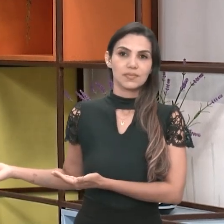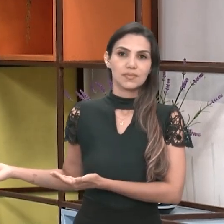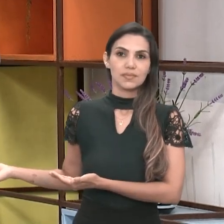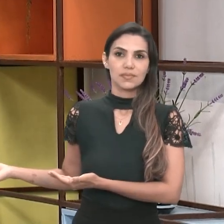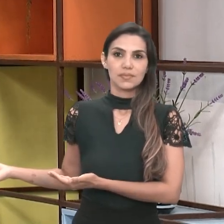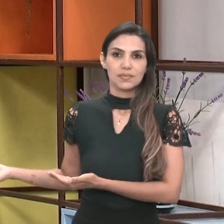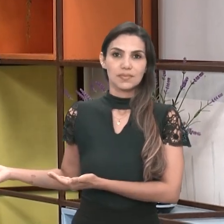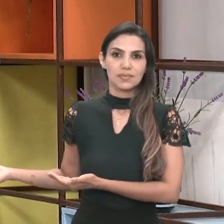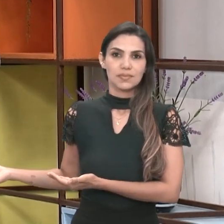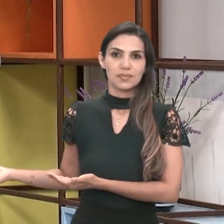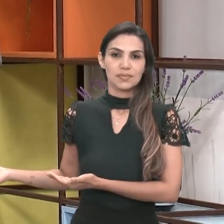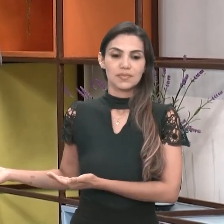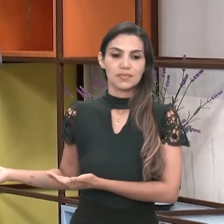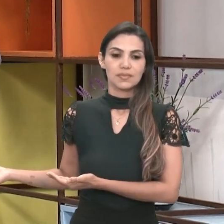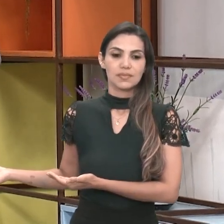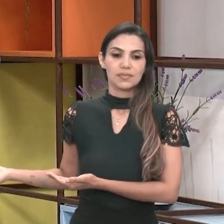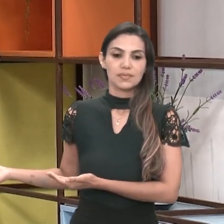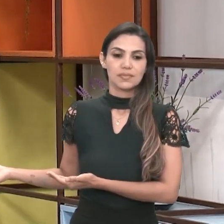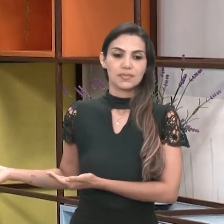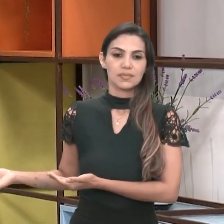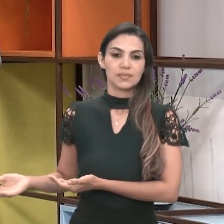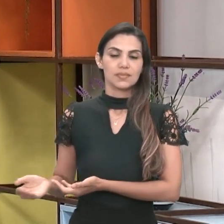tela, o